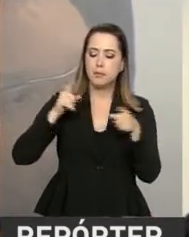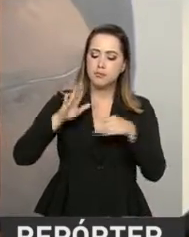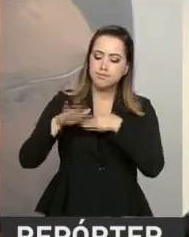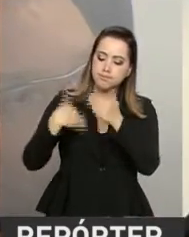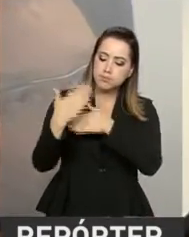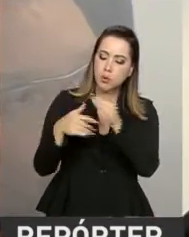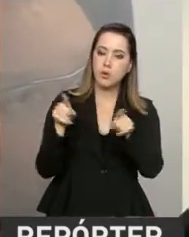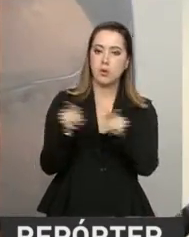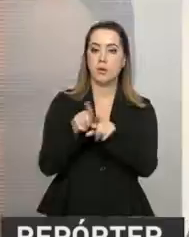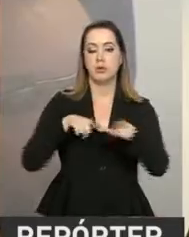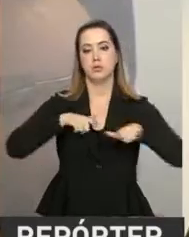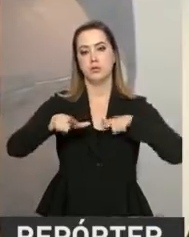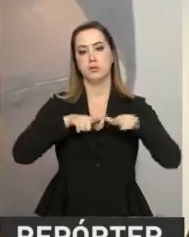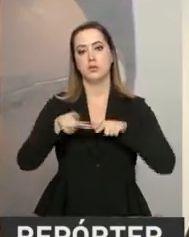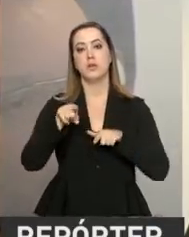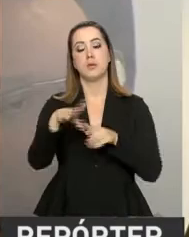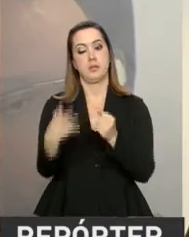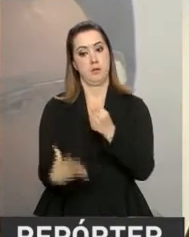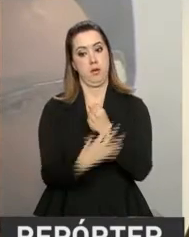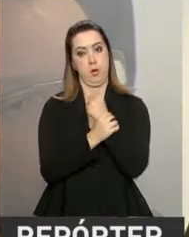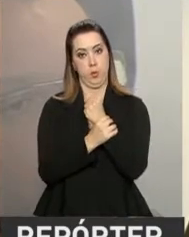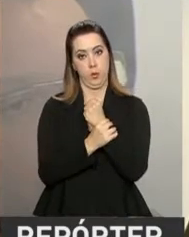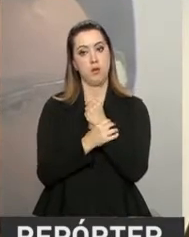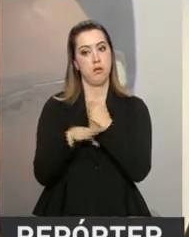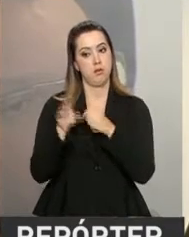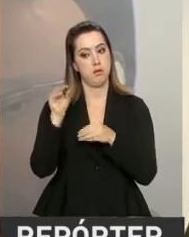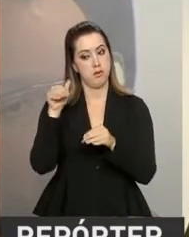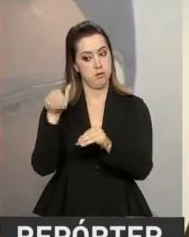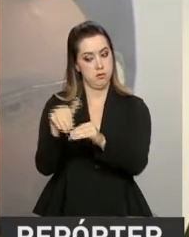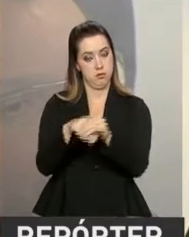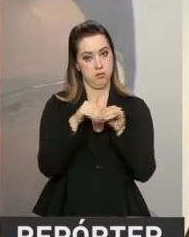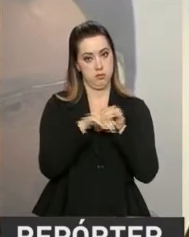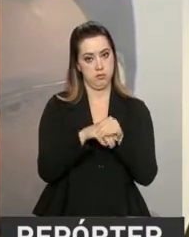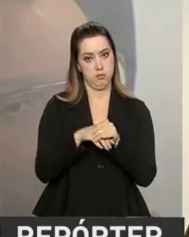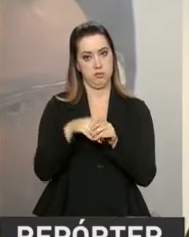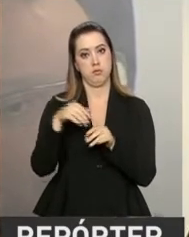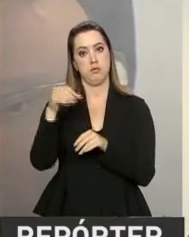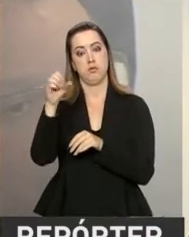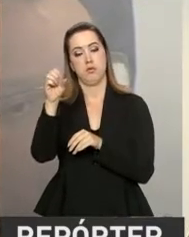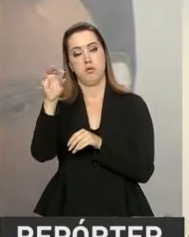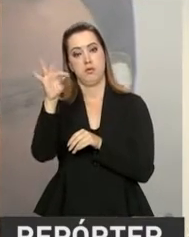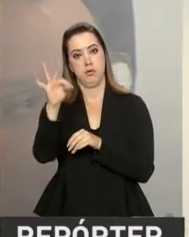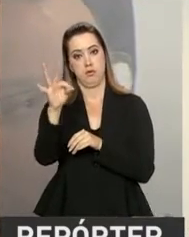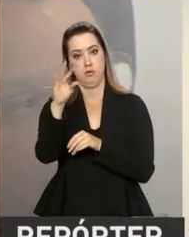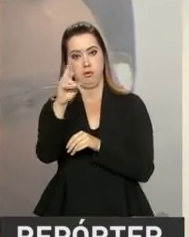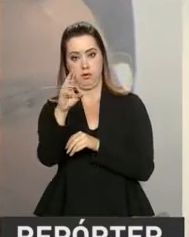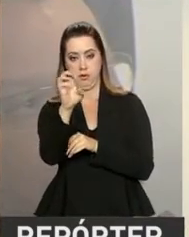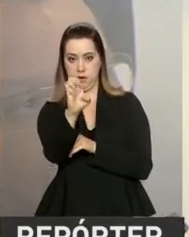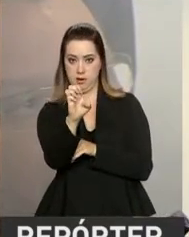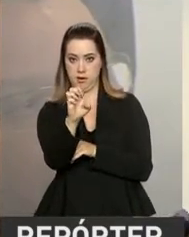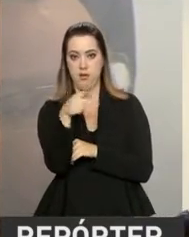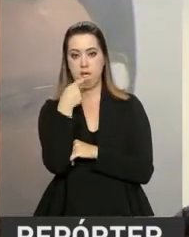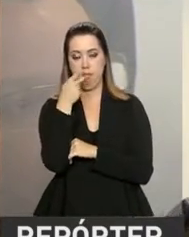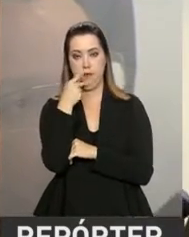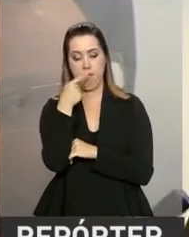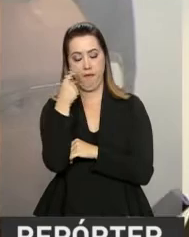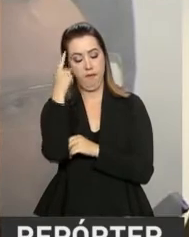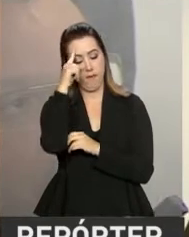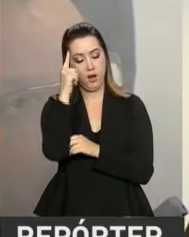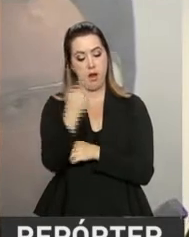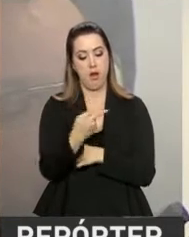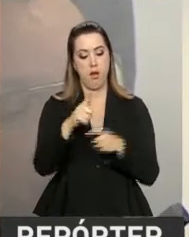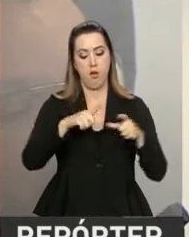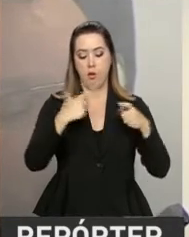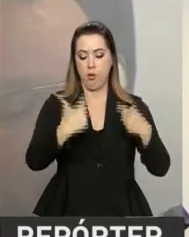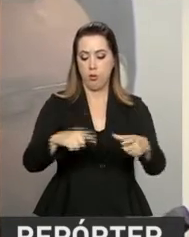a nossa atividade aqui será assegurar a votação em áreas que cabe o Tribunal Regional Eleitoral nos indicar Porque quem tem as informações e